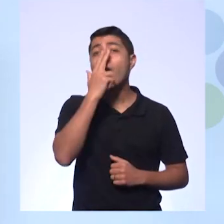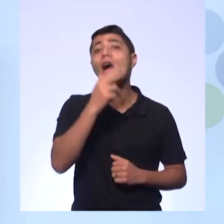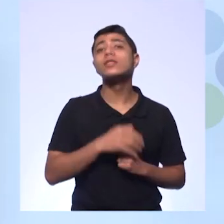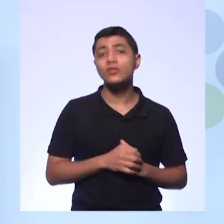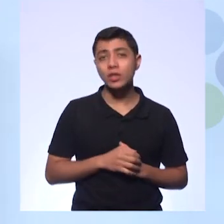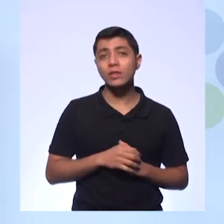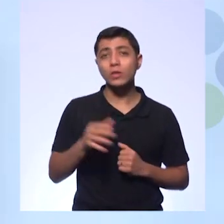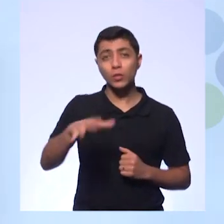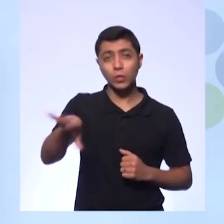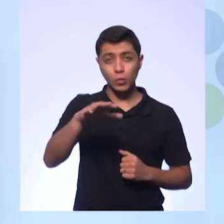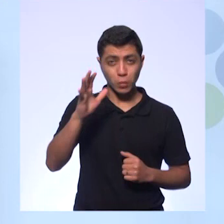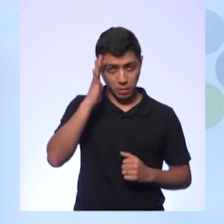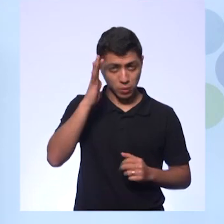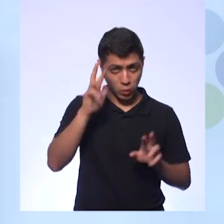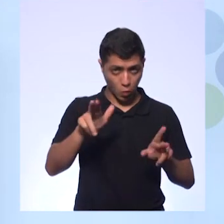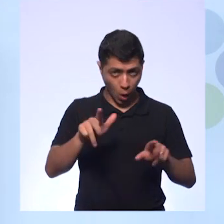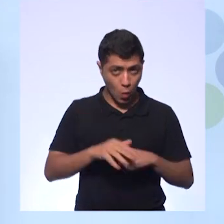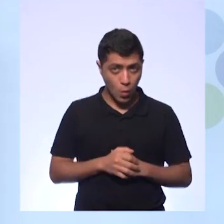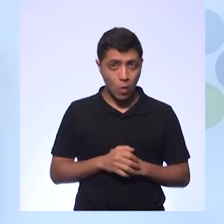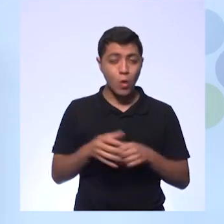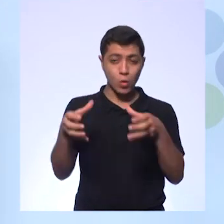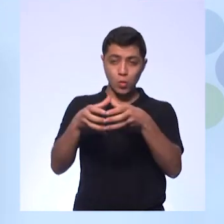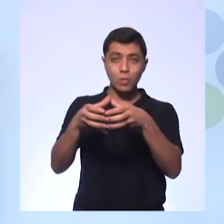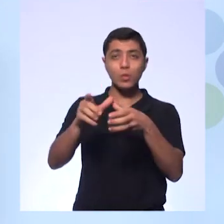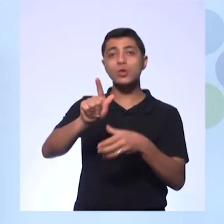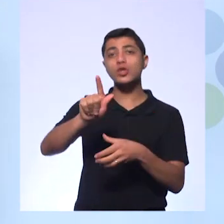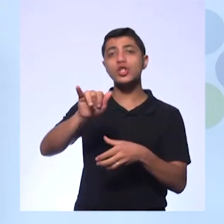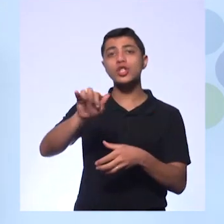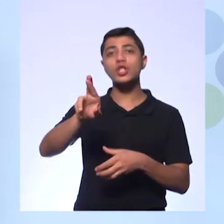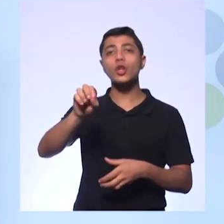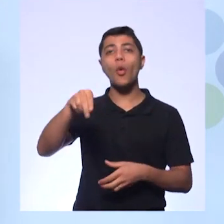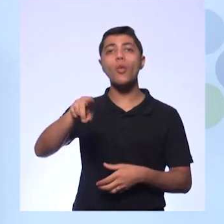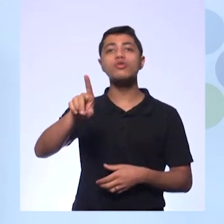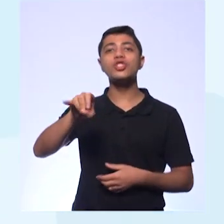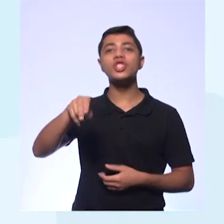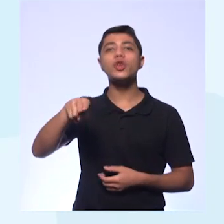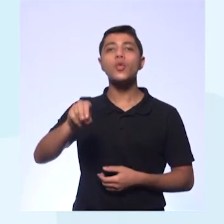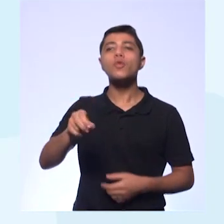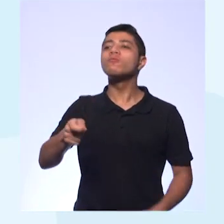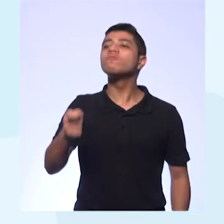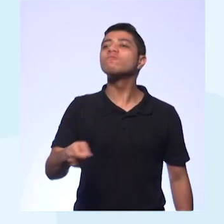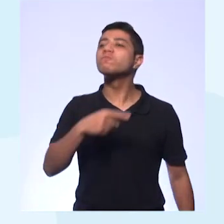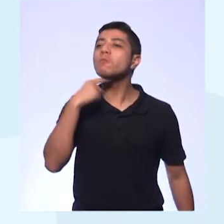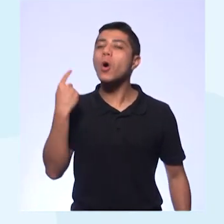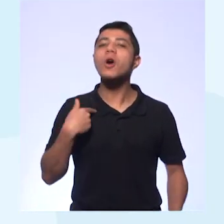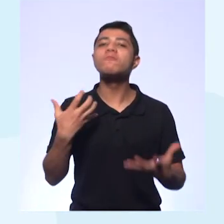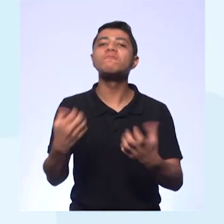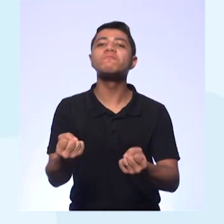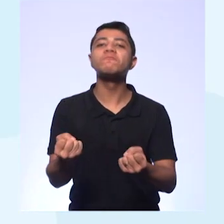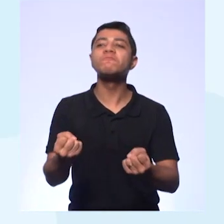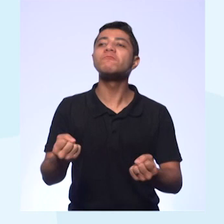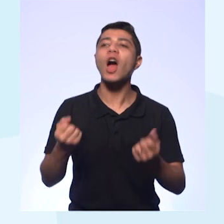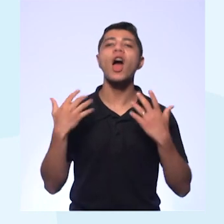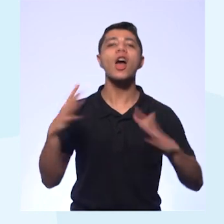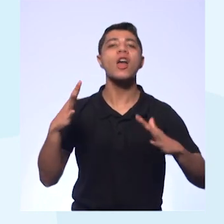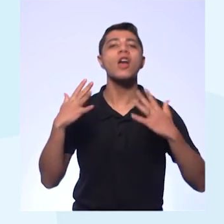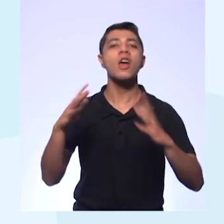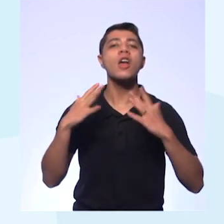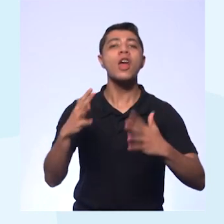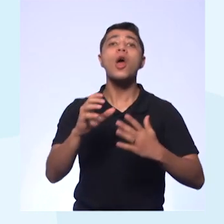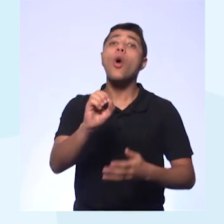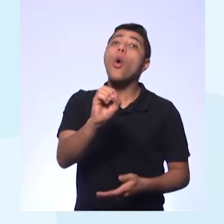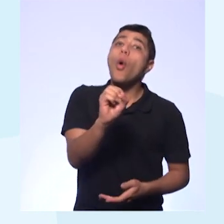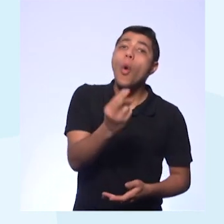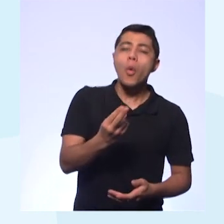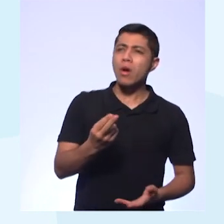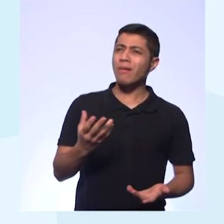girondino morto? Ou será que isso pegou um mal? Né? Então, vamos dar uma olhadinha na próxima tela aí, tá? Então, enquanto os